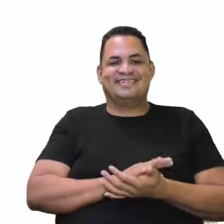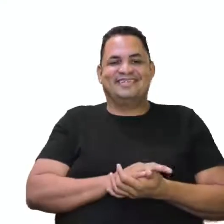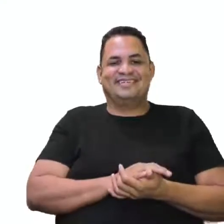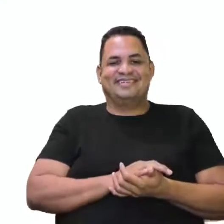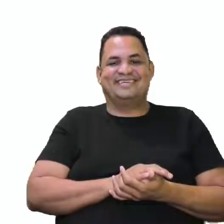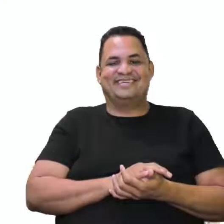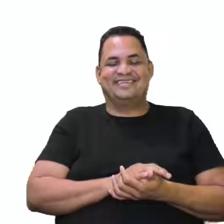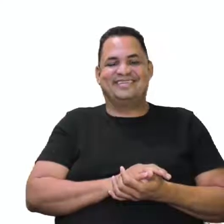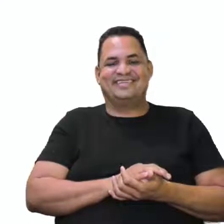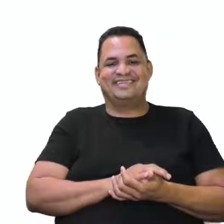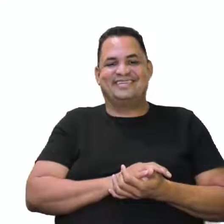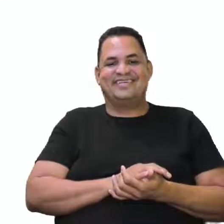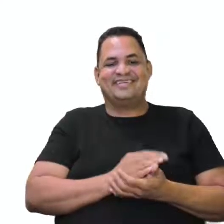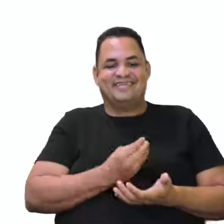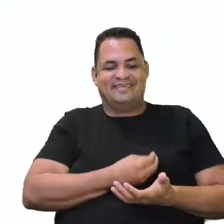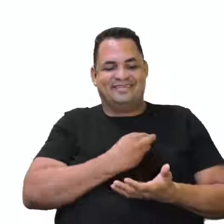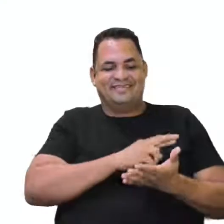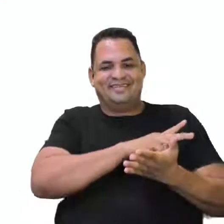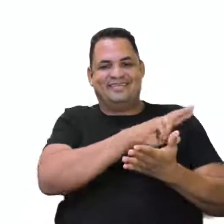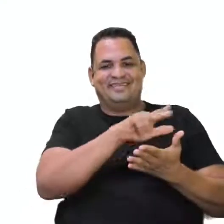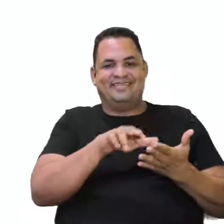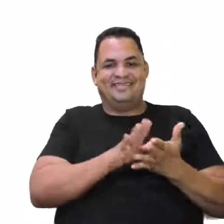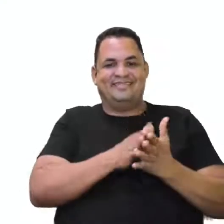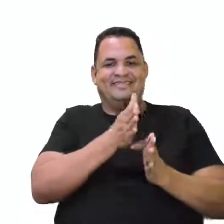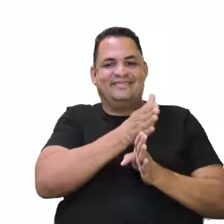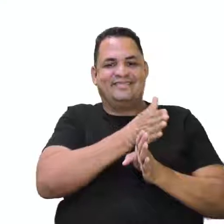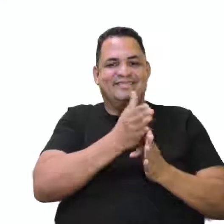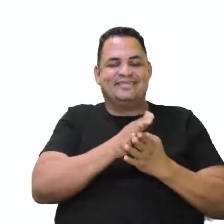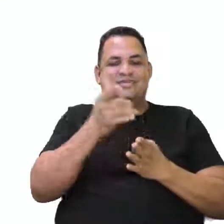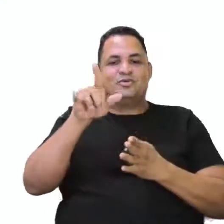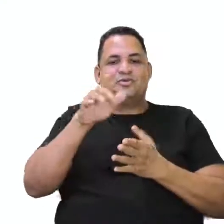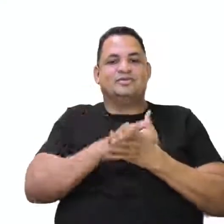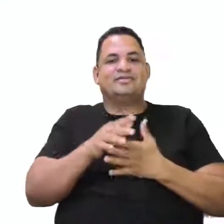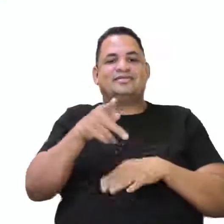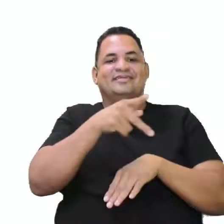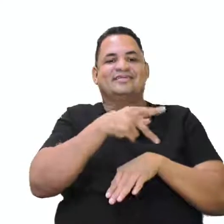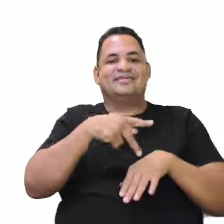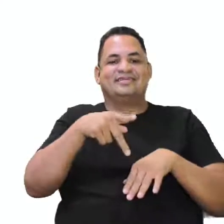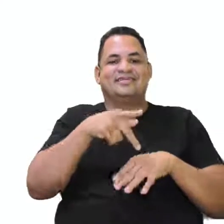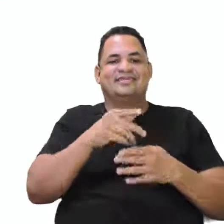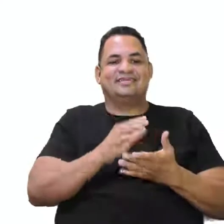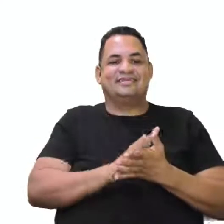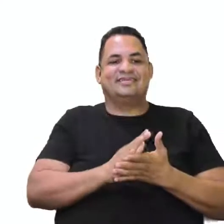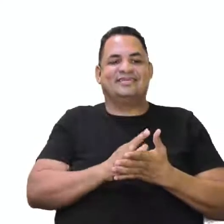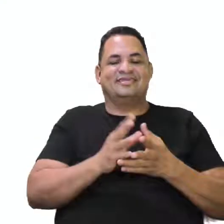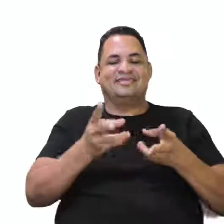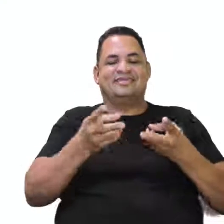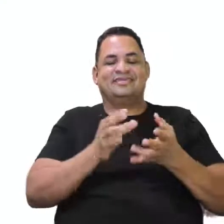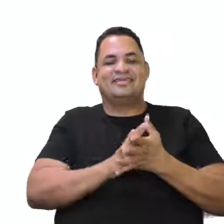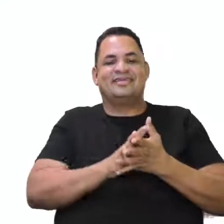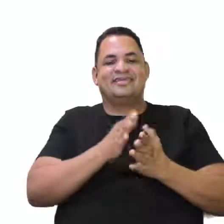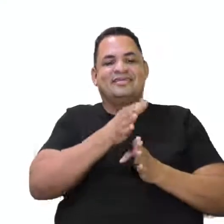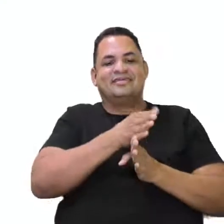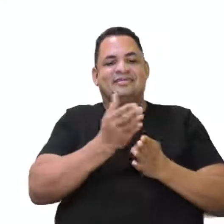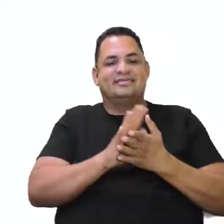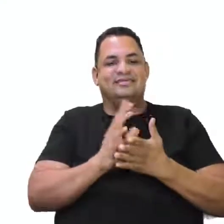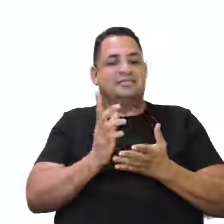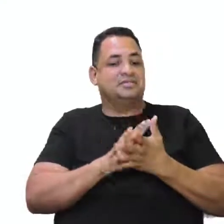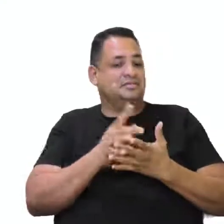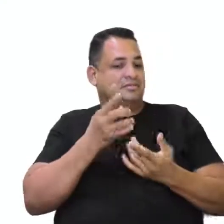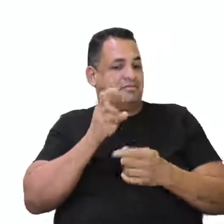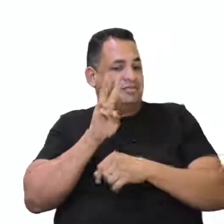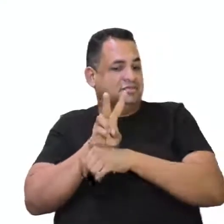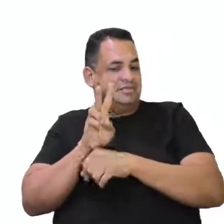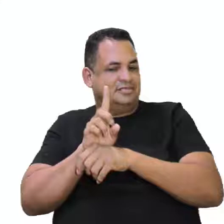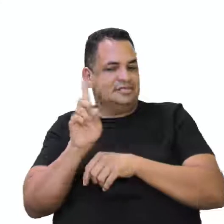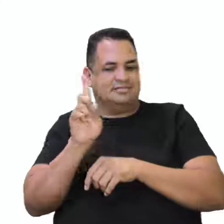bioma do Brasil, faz fronteiras com vários outros países e essas fronteiras também não são